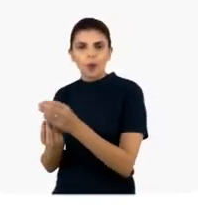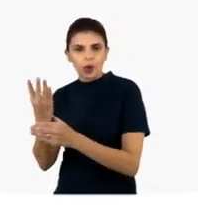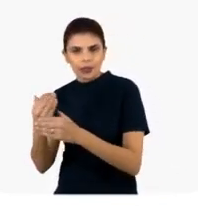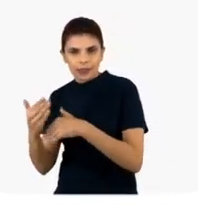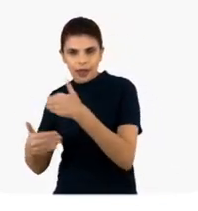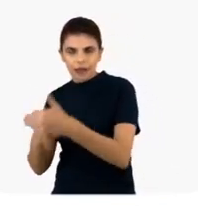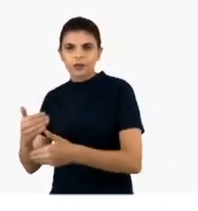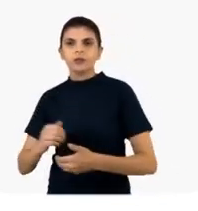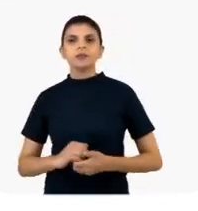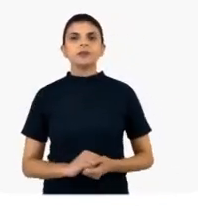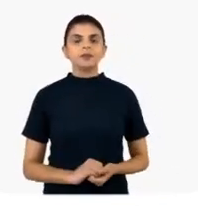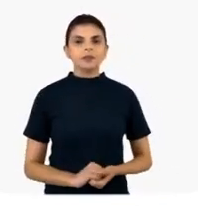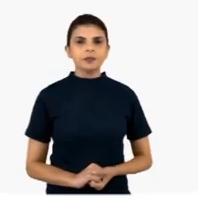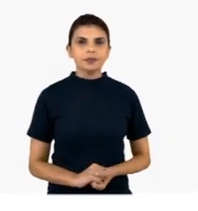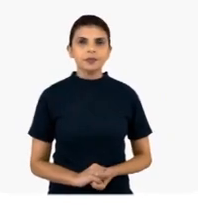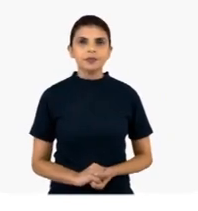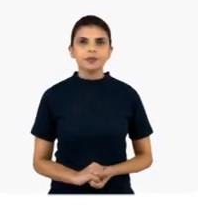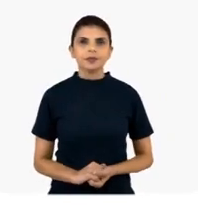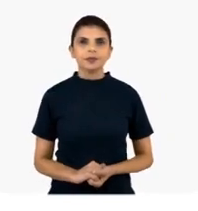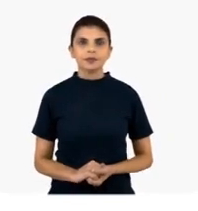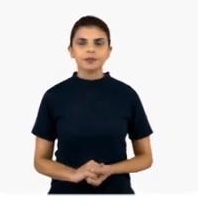os bioprocessos.